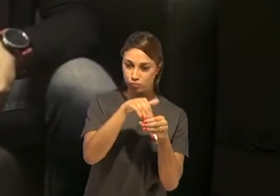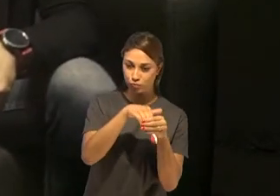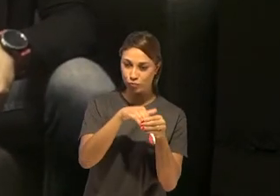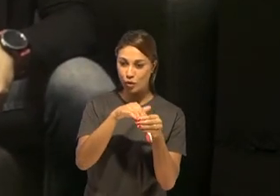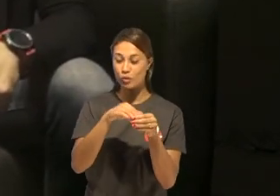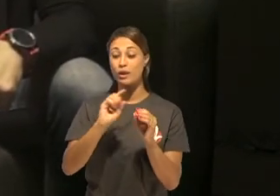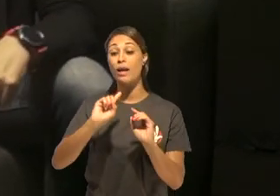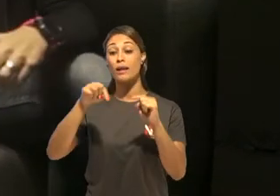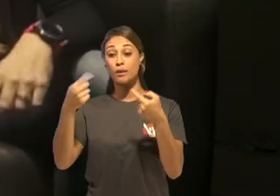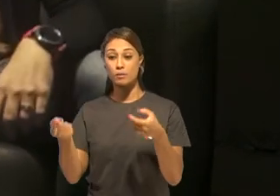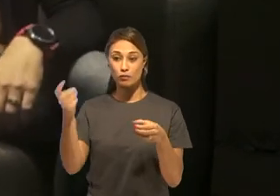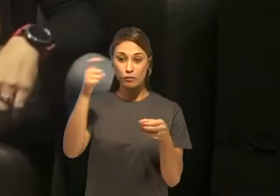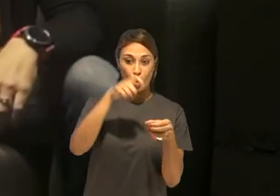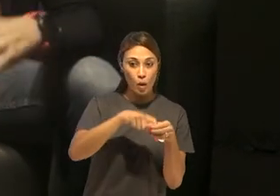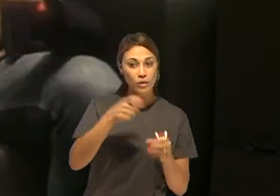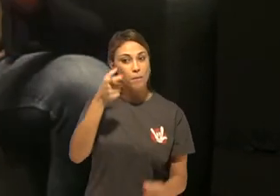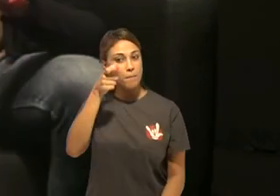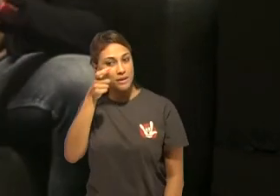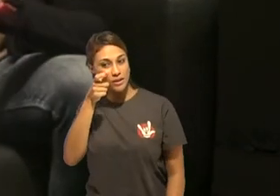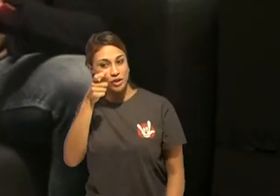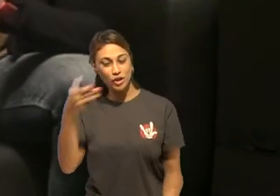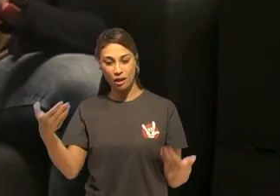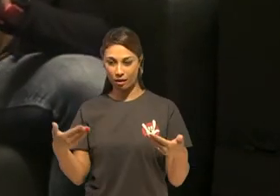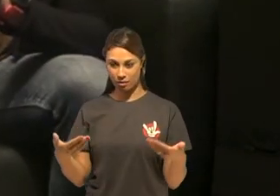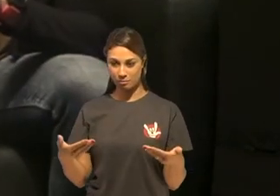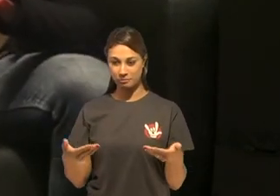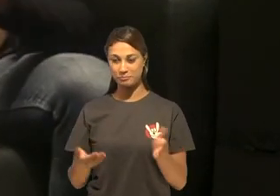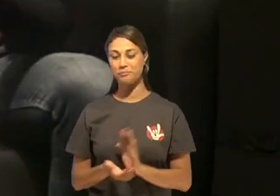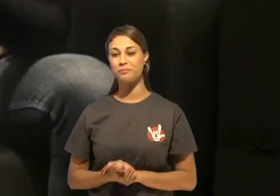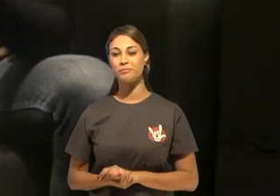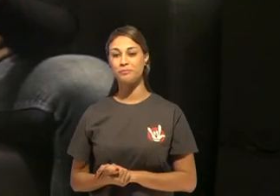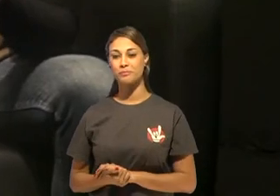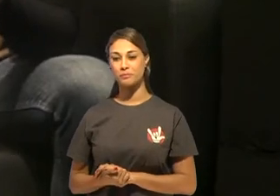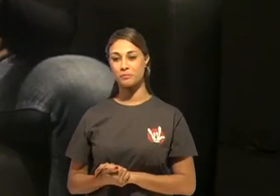nós vamos já já para uma canção aqui com